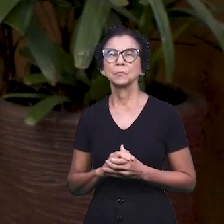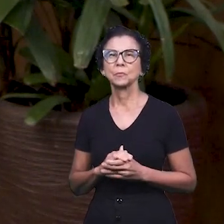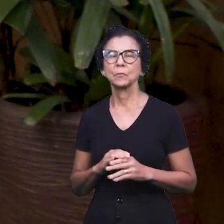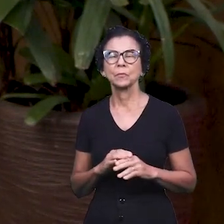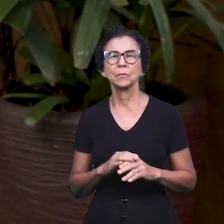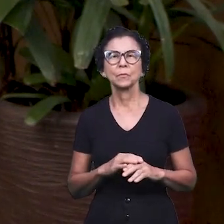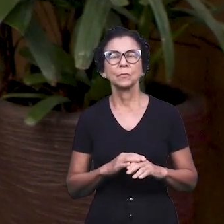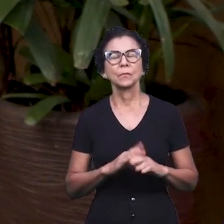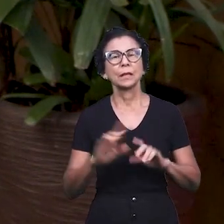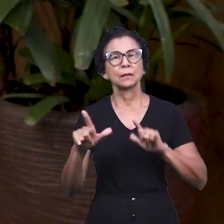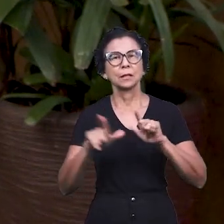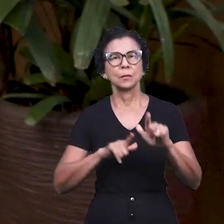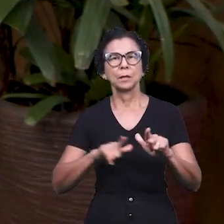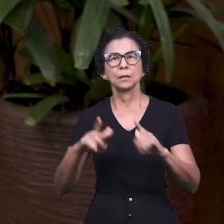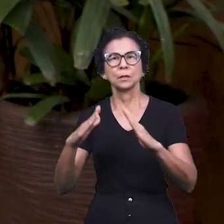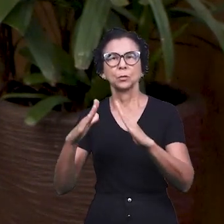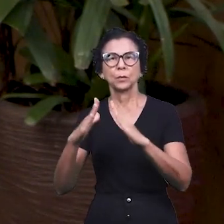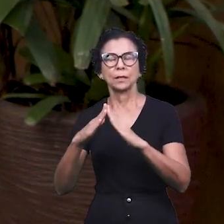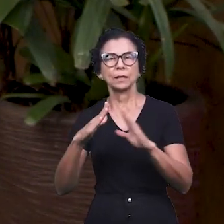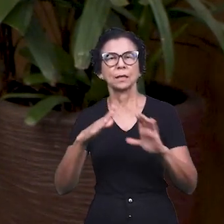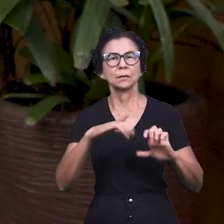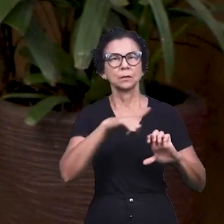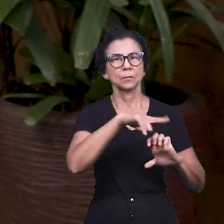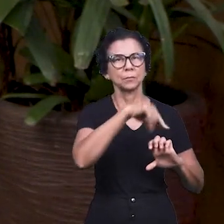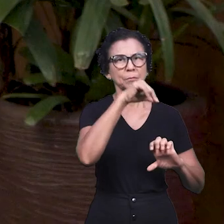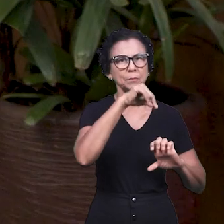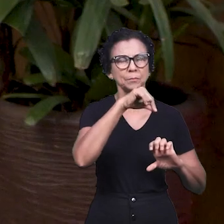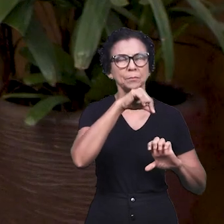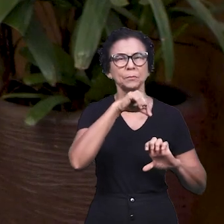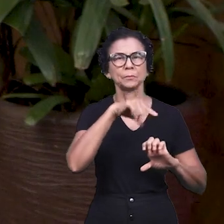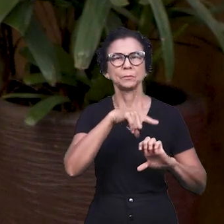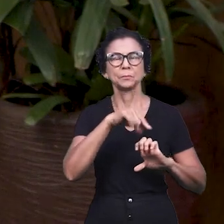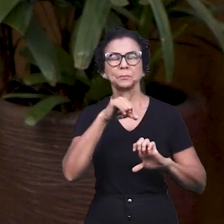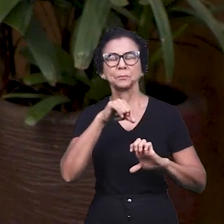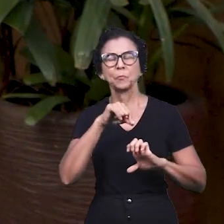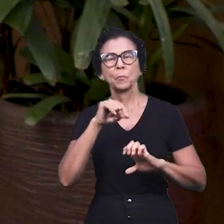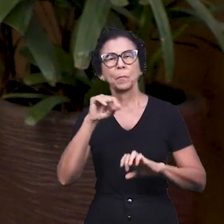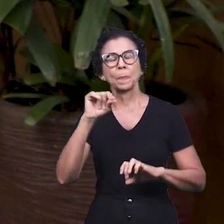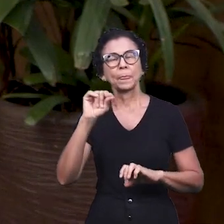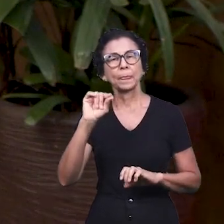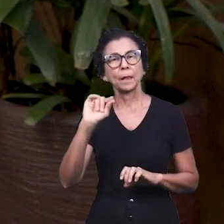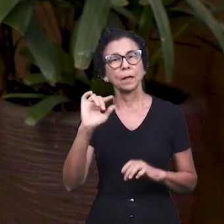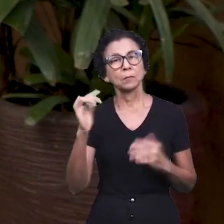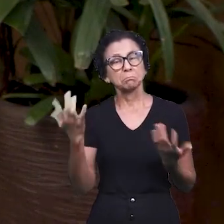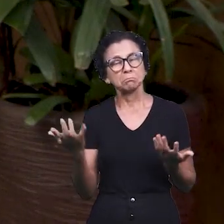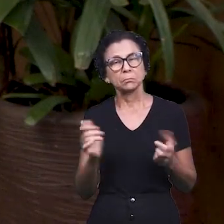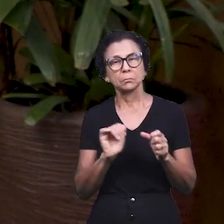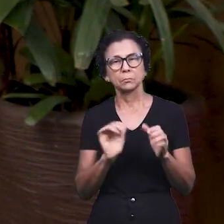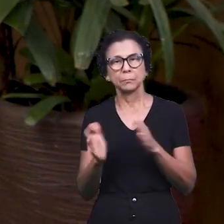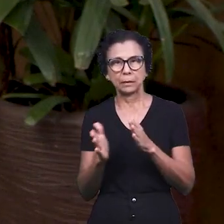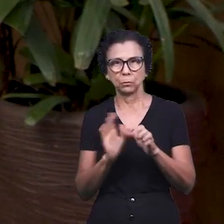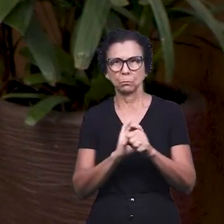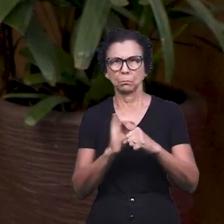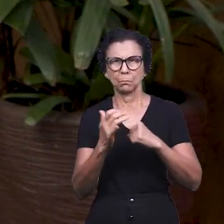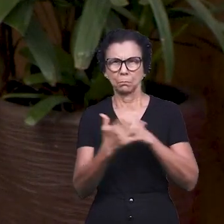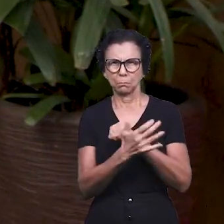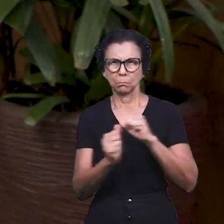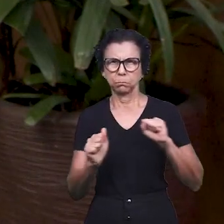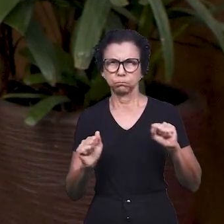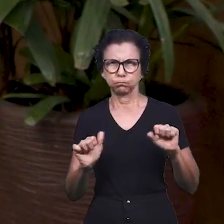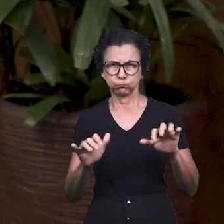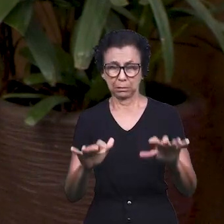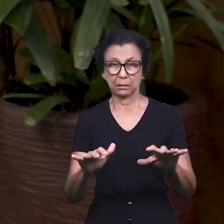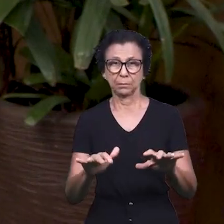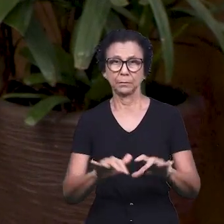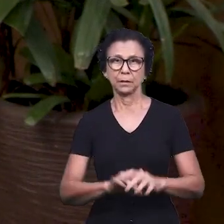é empreendendo em casa. E, naturalmente, que depois da pandemia, por